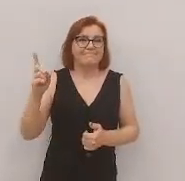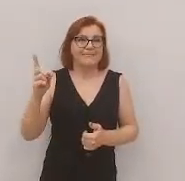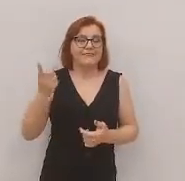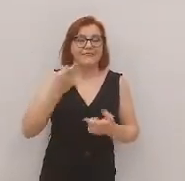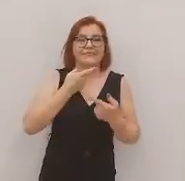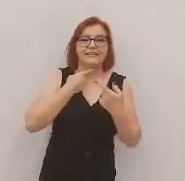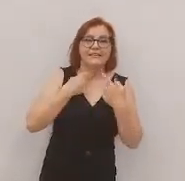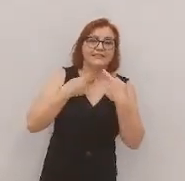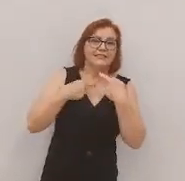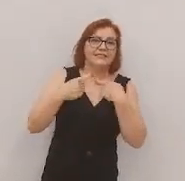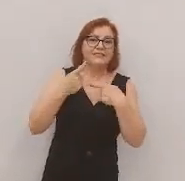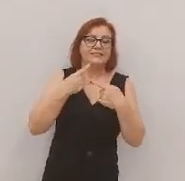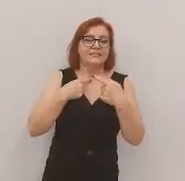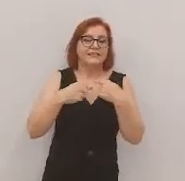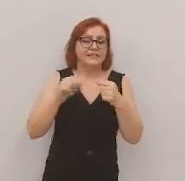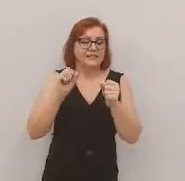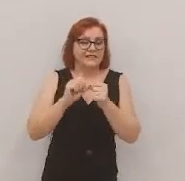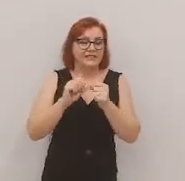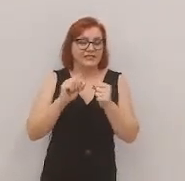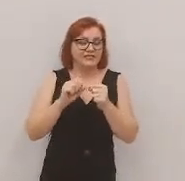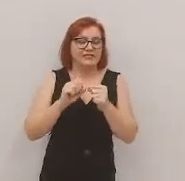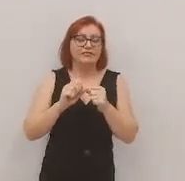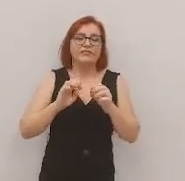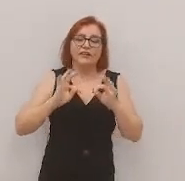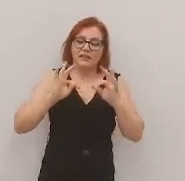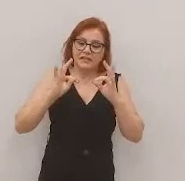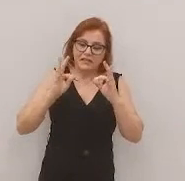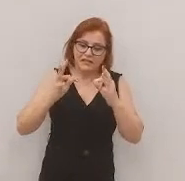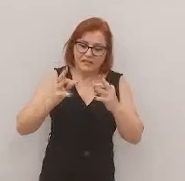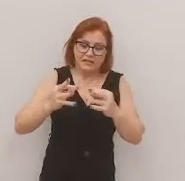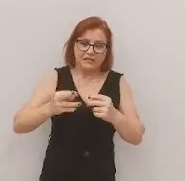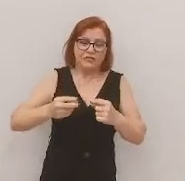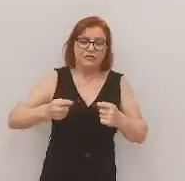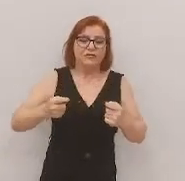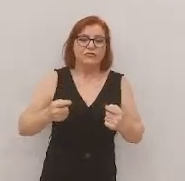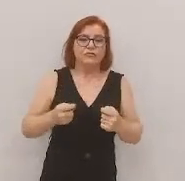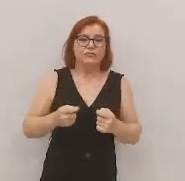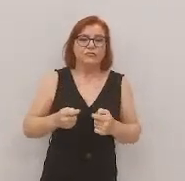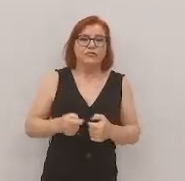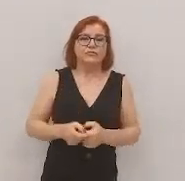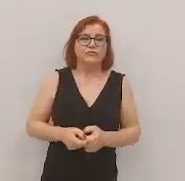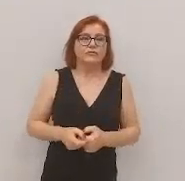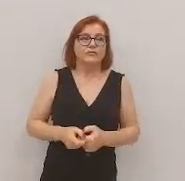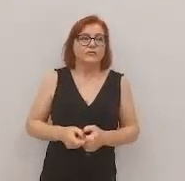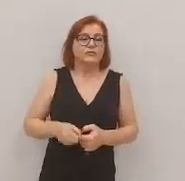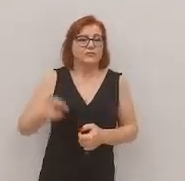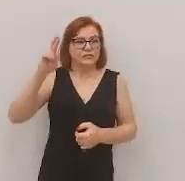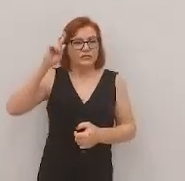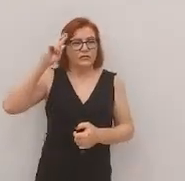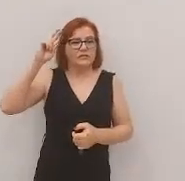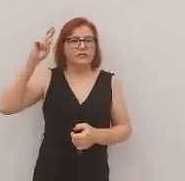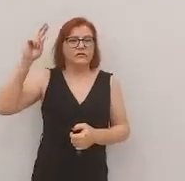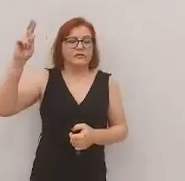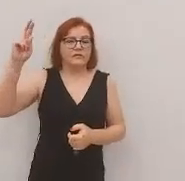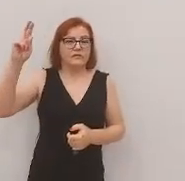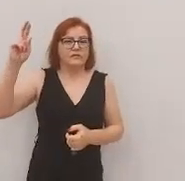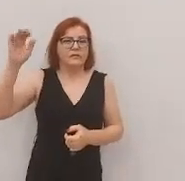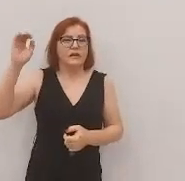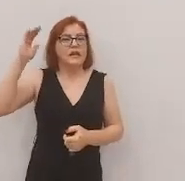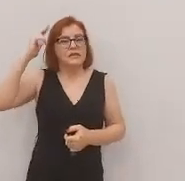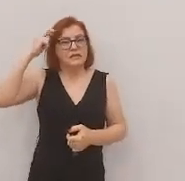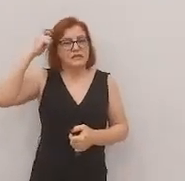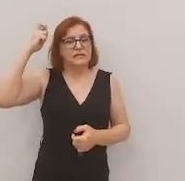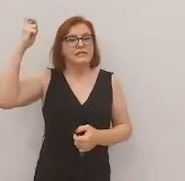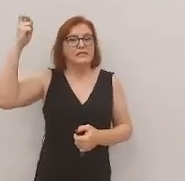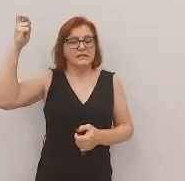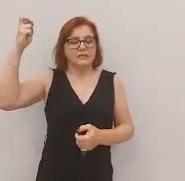E o Senhor faz de acordo com a sua soberania, sabedoria.